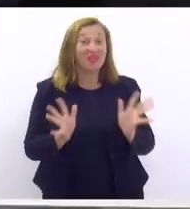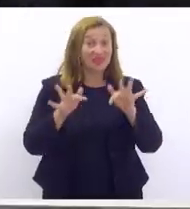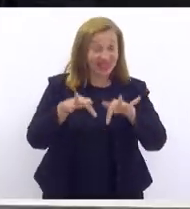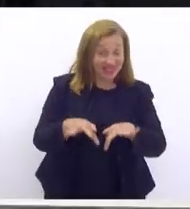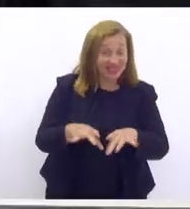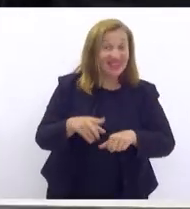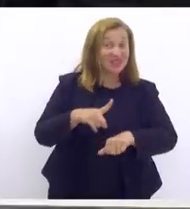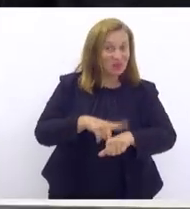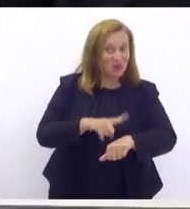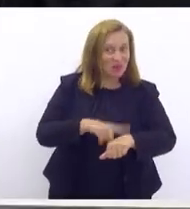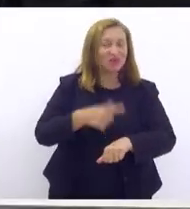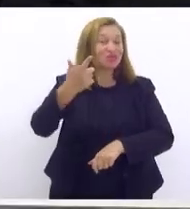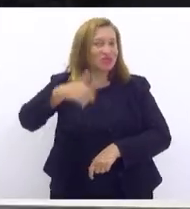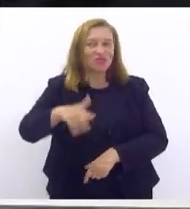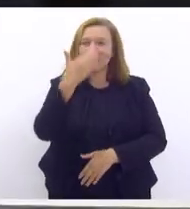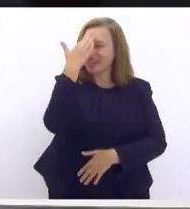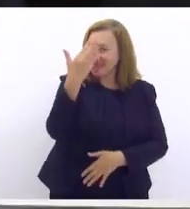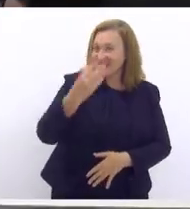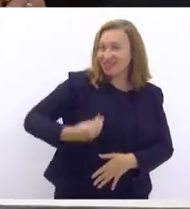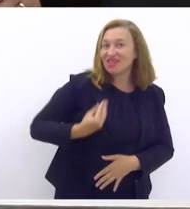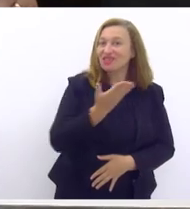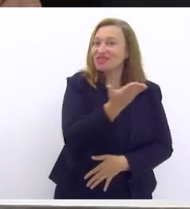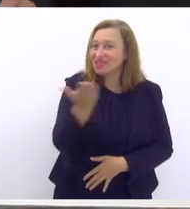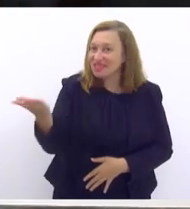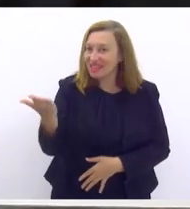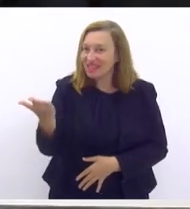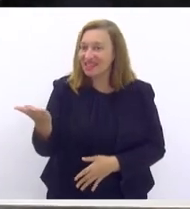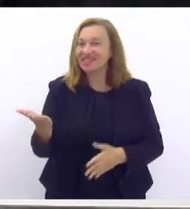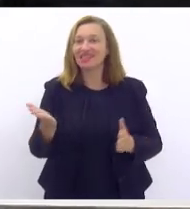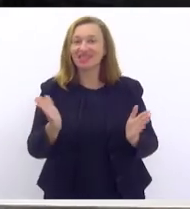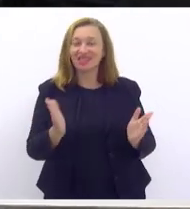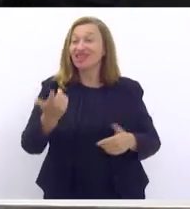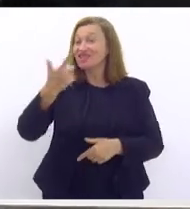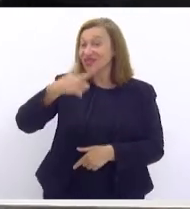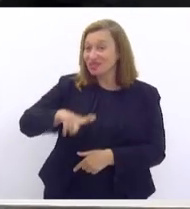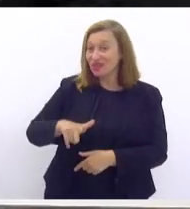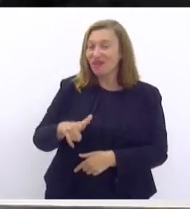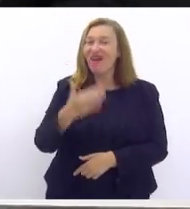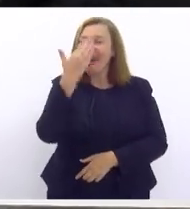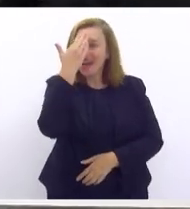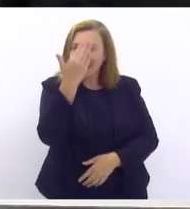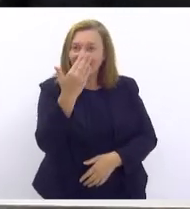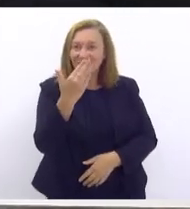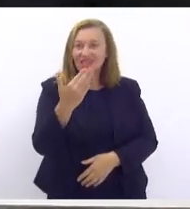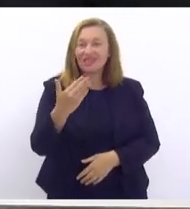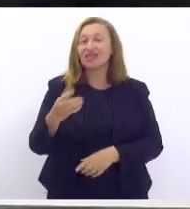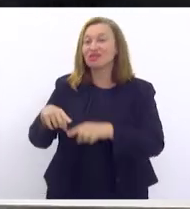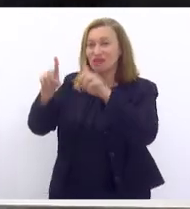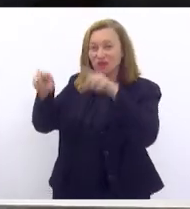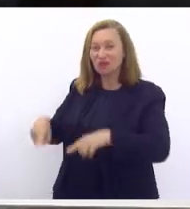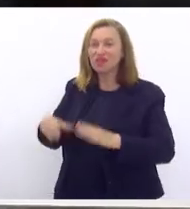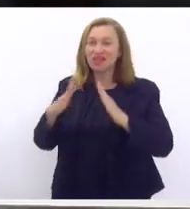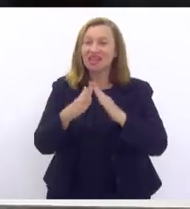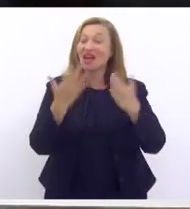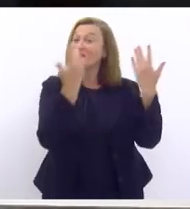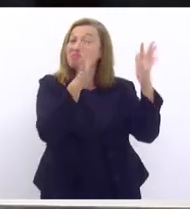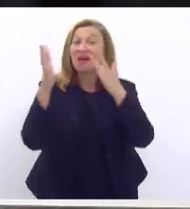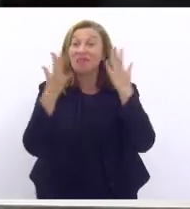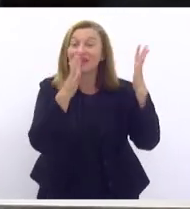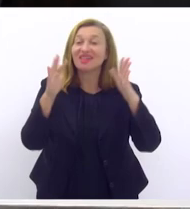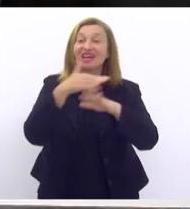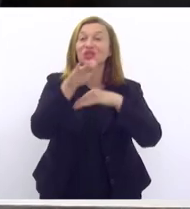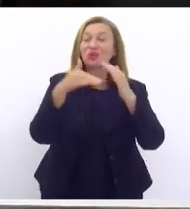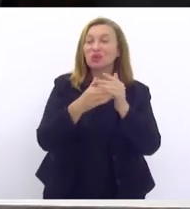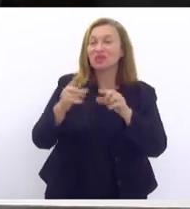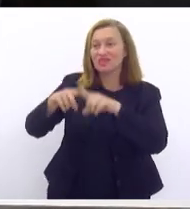Encerrar esse momento, mais uma vez agradecer a presença de todos que estão aqui conosco, mais uma vez, agradecer aos servidores desta casa. Eu queria uma salva de palmas a todos